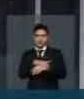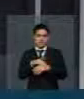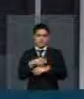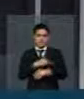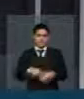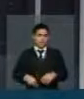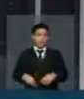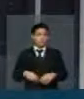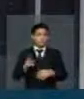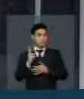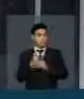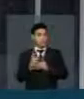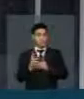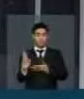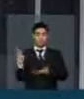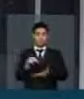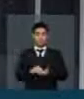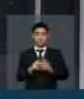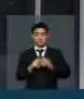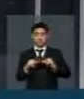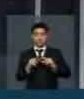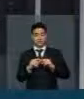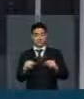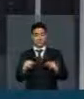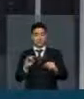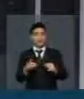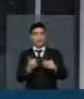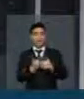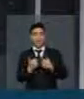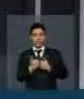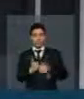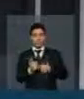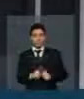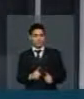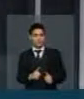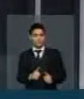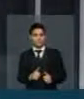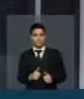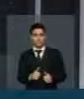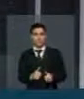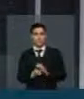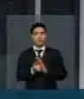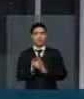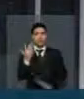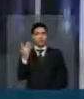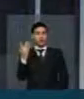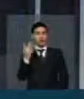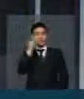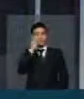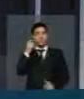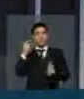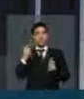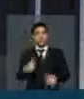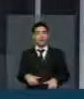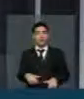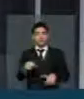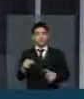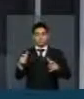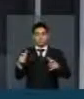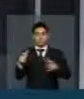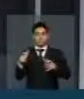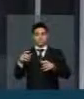Mesmo para vir para Brasília, a gente só vinha de ônibus. Quantas vezes dormimos no parque de exposição de Brasília?